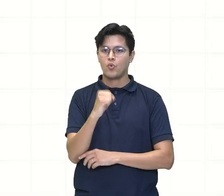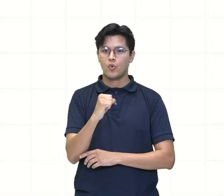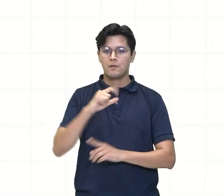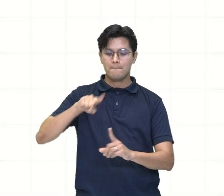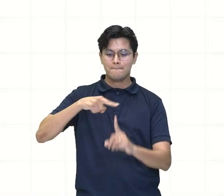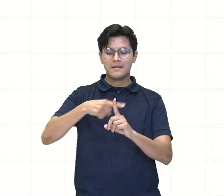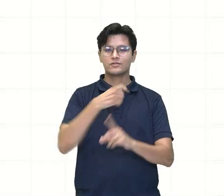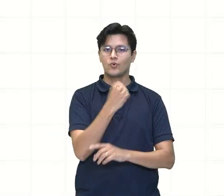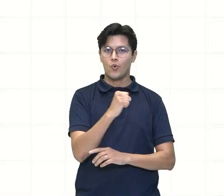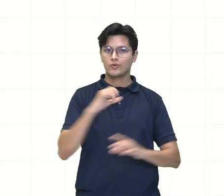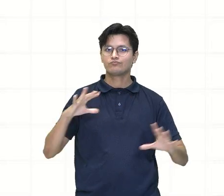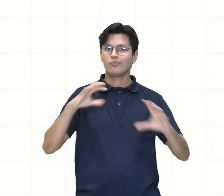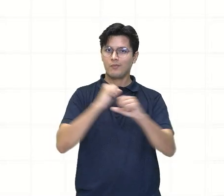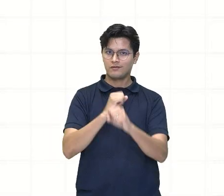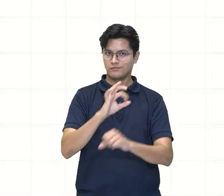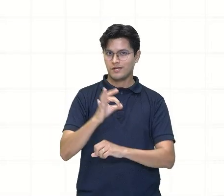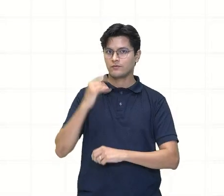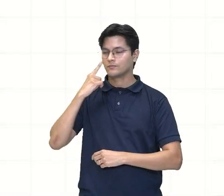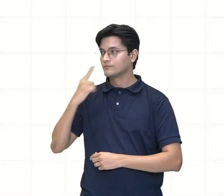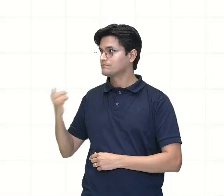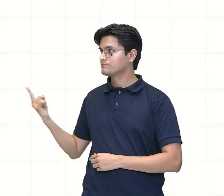8 mais 8,